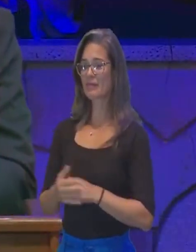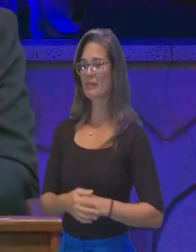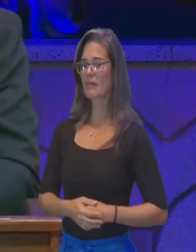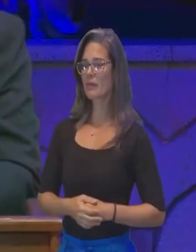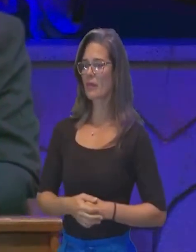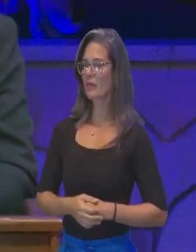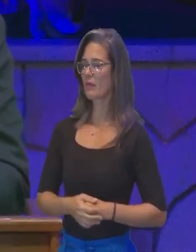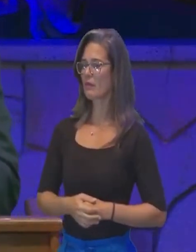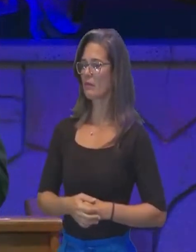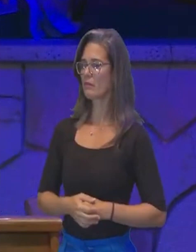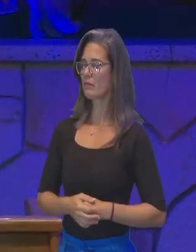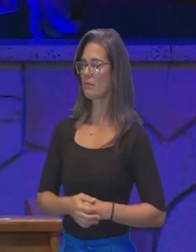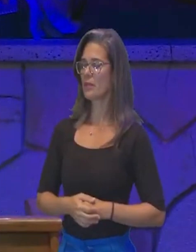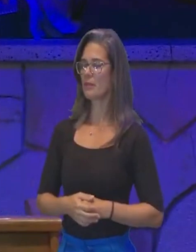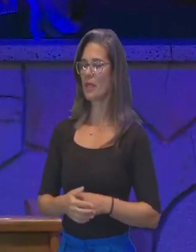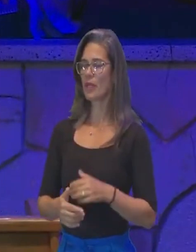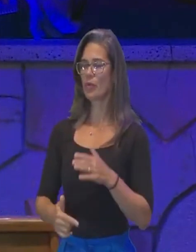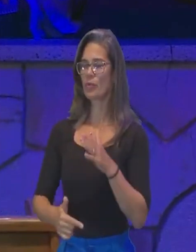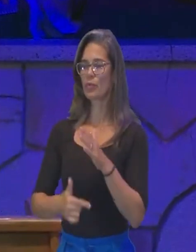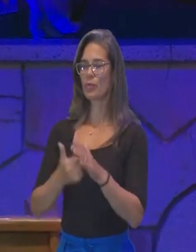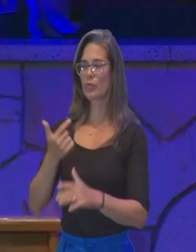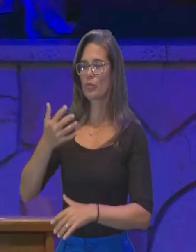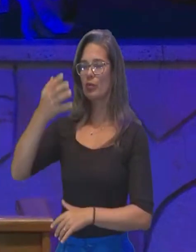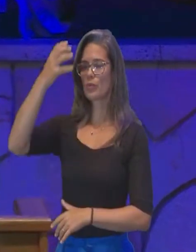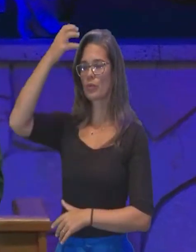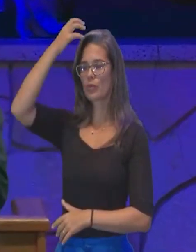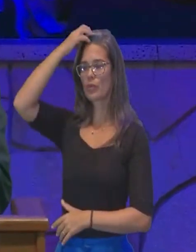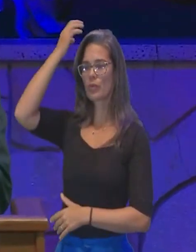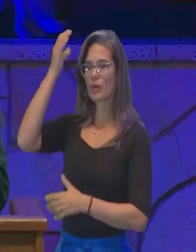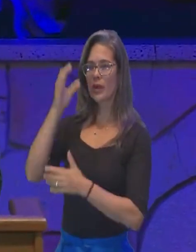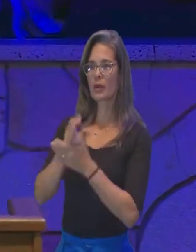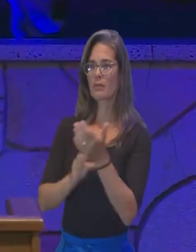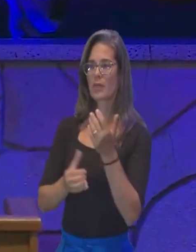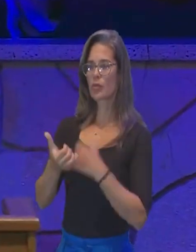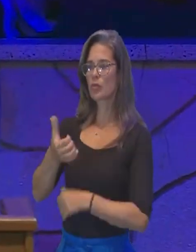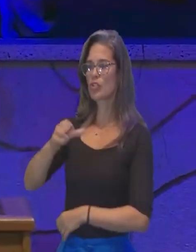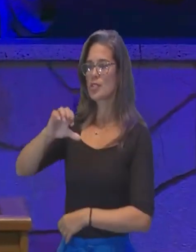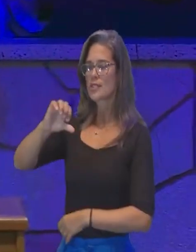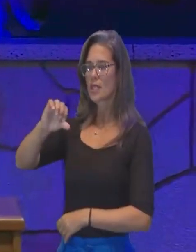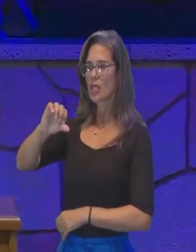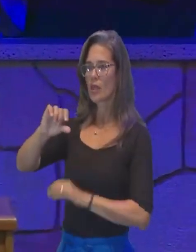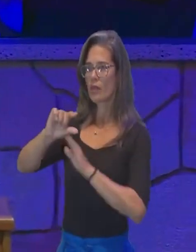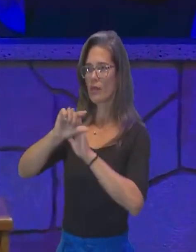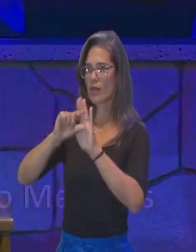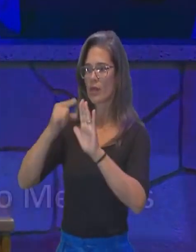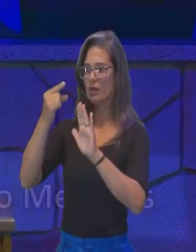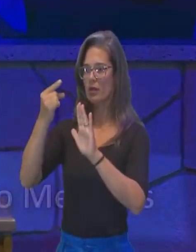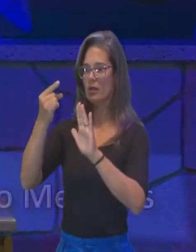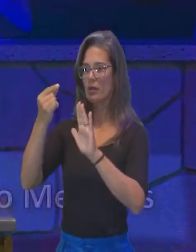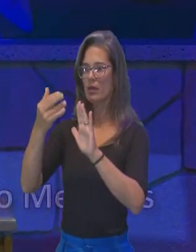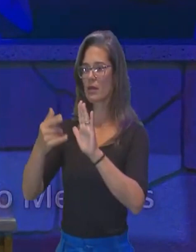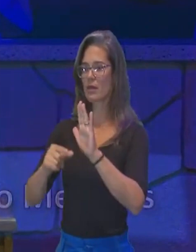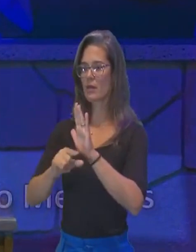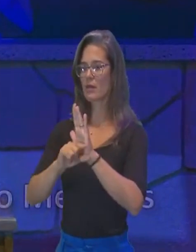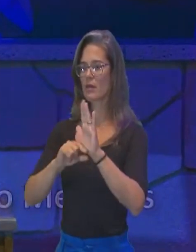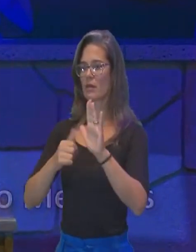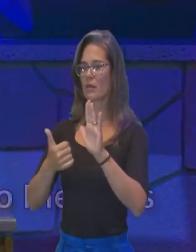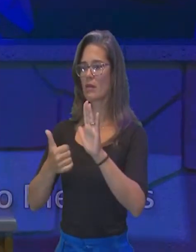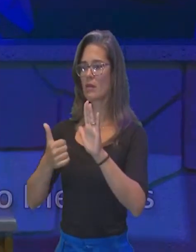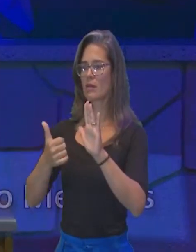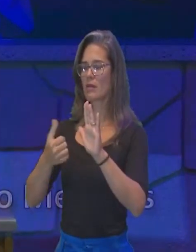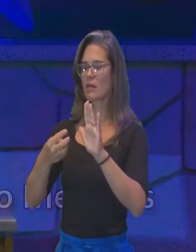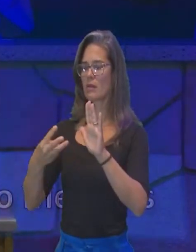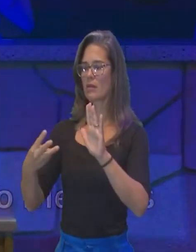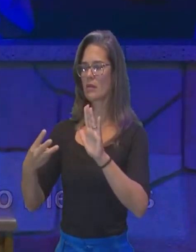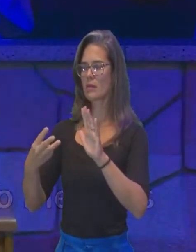capítulo 19, diz assim a palavra do Senhor. Acabe fez saber a Jezabel tudo quanto